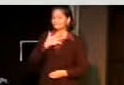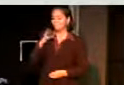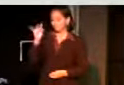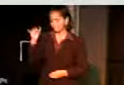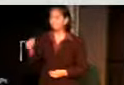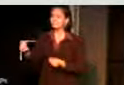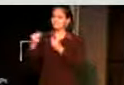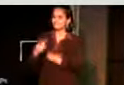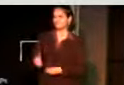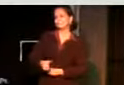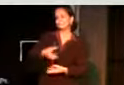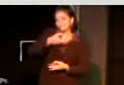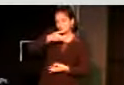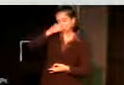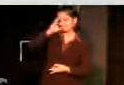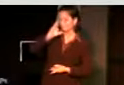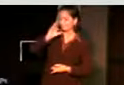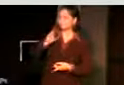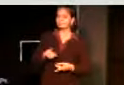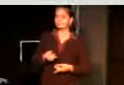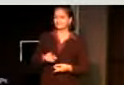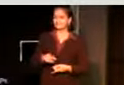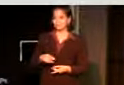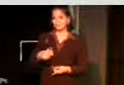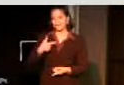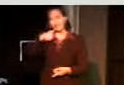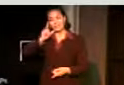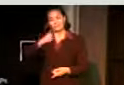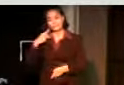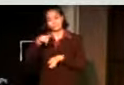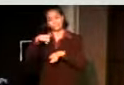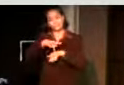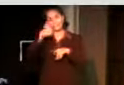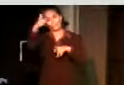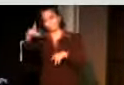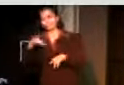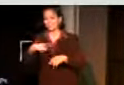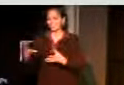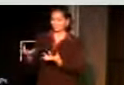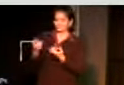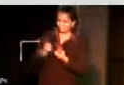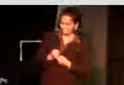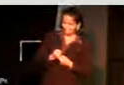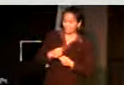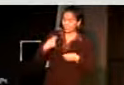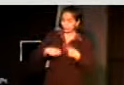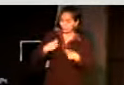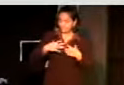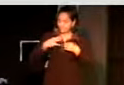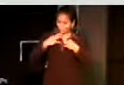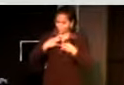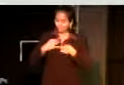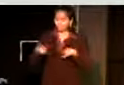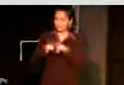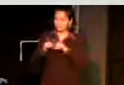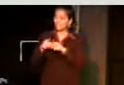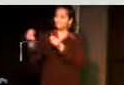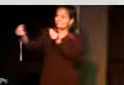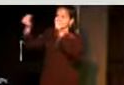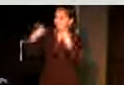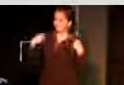e me destes de beber era estrangeiro e me acolheste precisei de roupas e